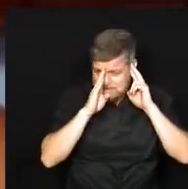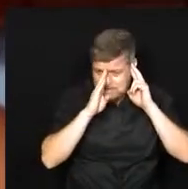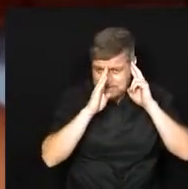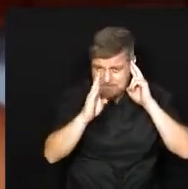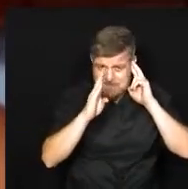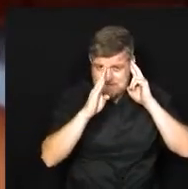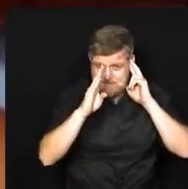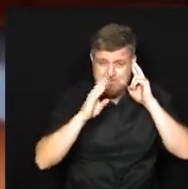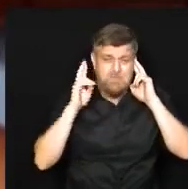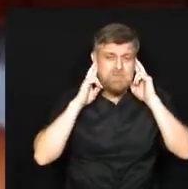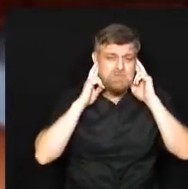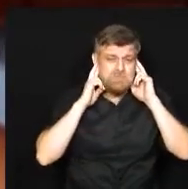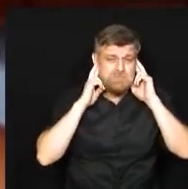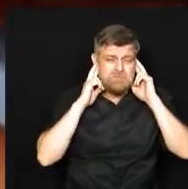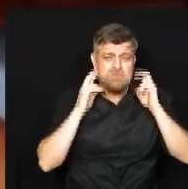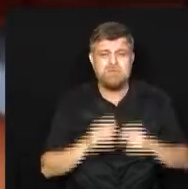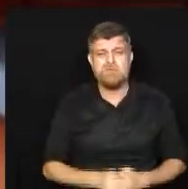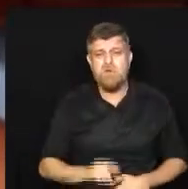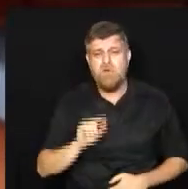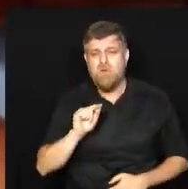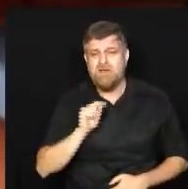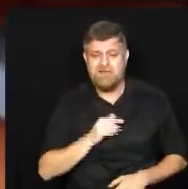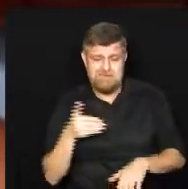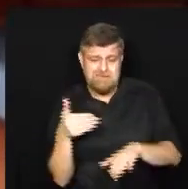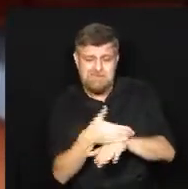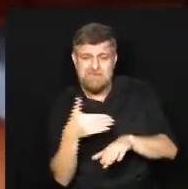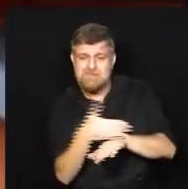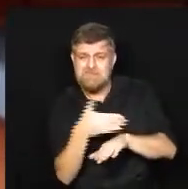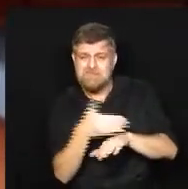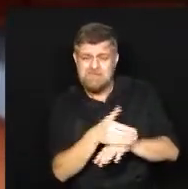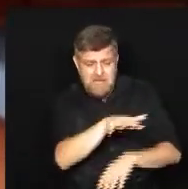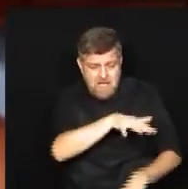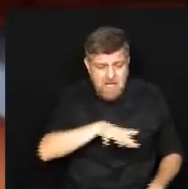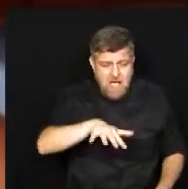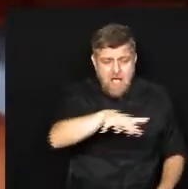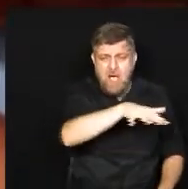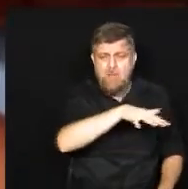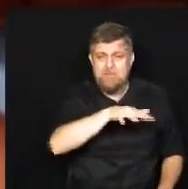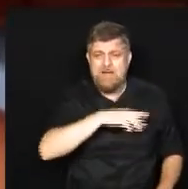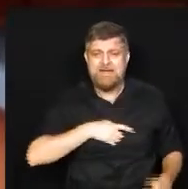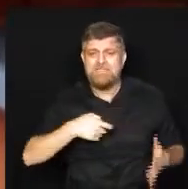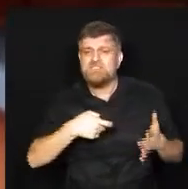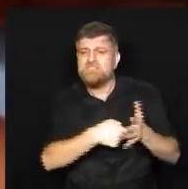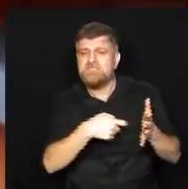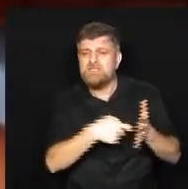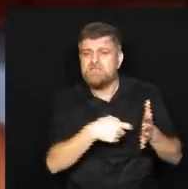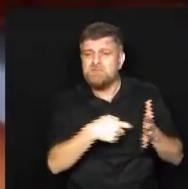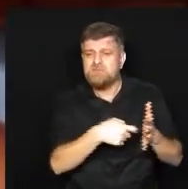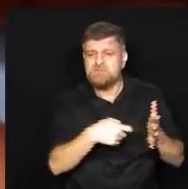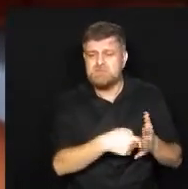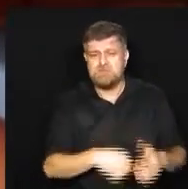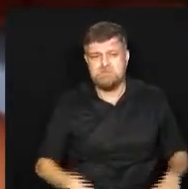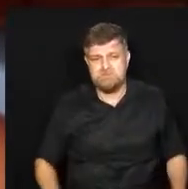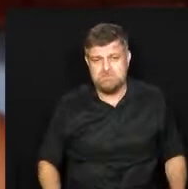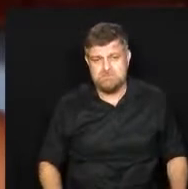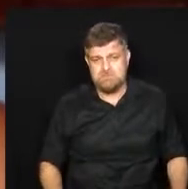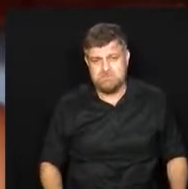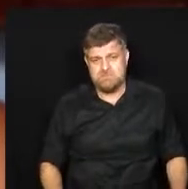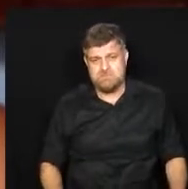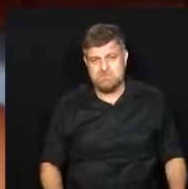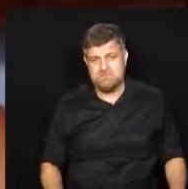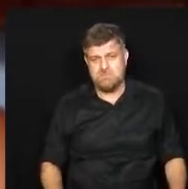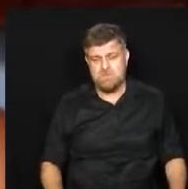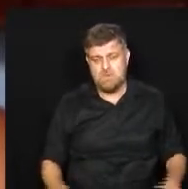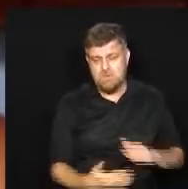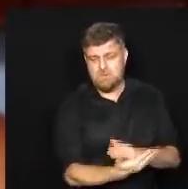para as pessoas surdas, acessarem um serviço de denúncia, um serviço